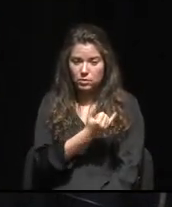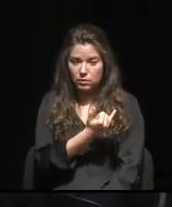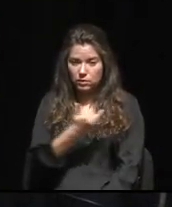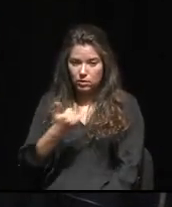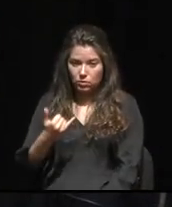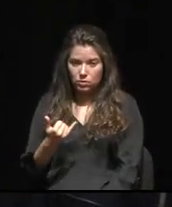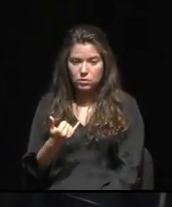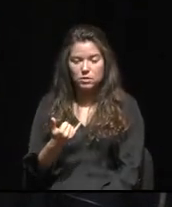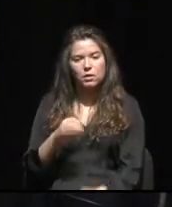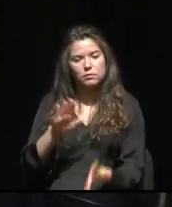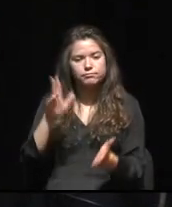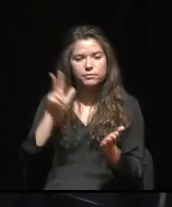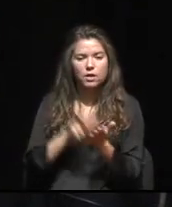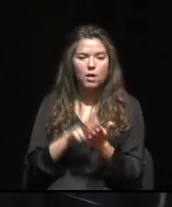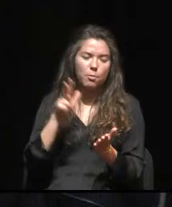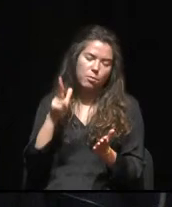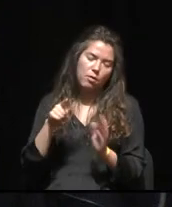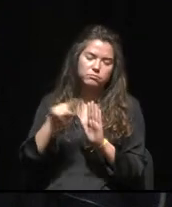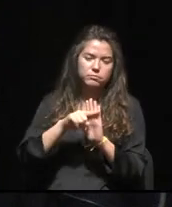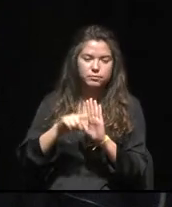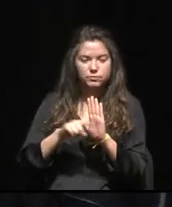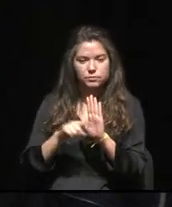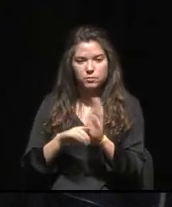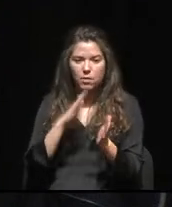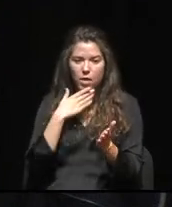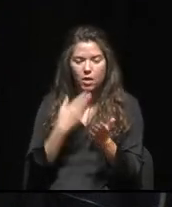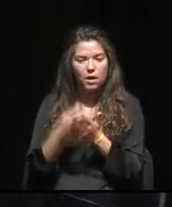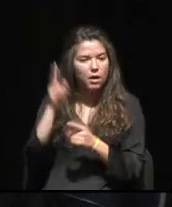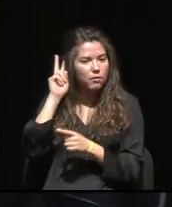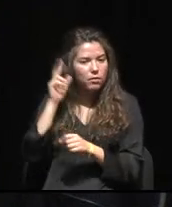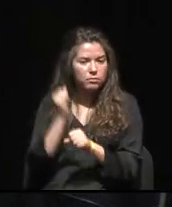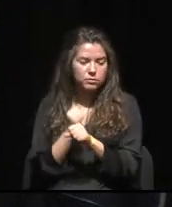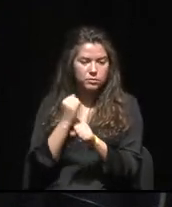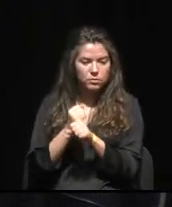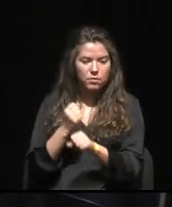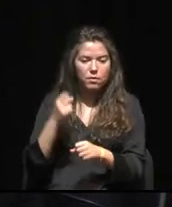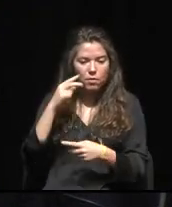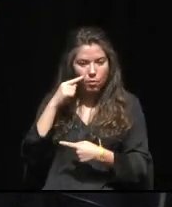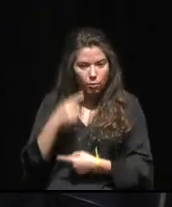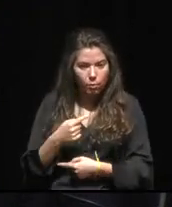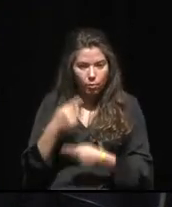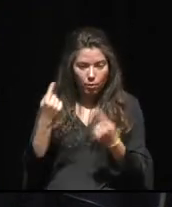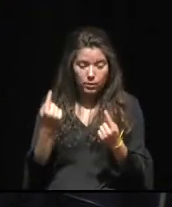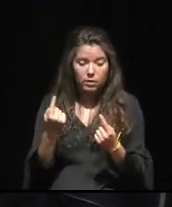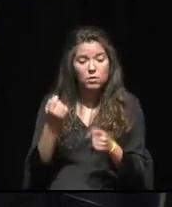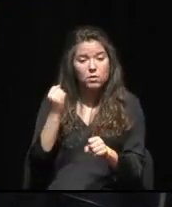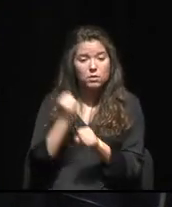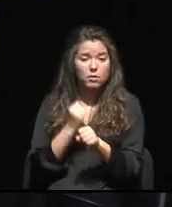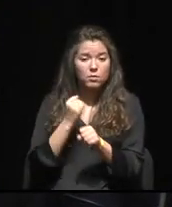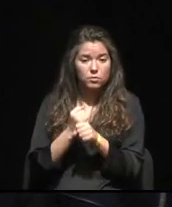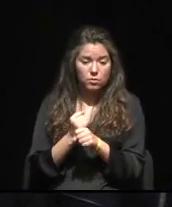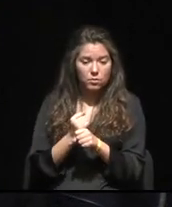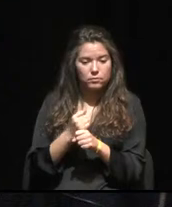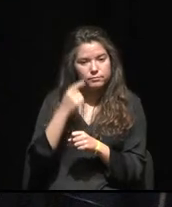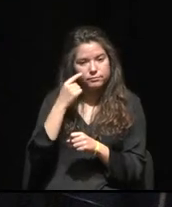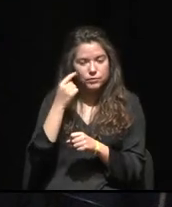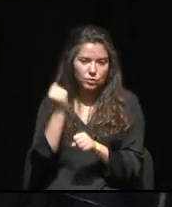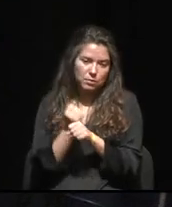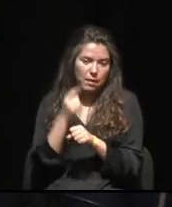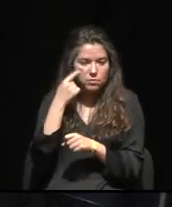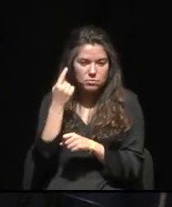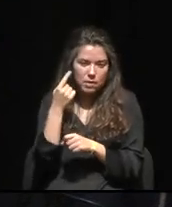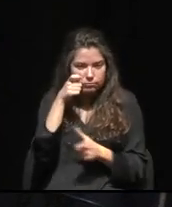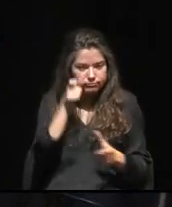2022 que aprova as medidas de valorização dos Trabalhadores em funções públicas os trabalhadores da carreira especial de